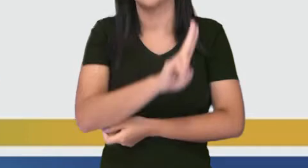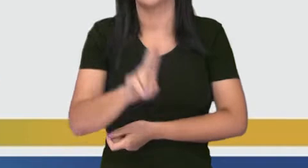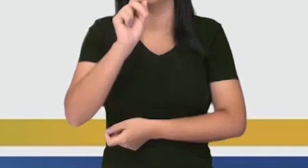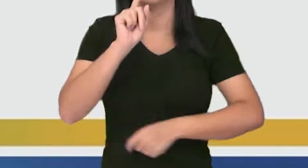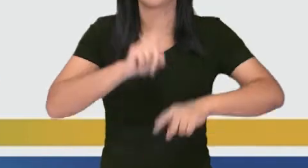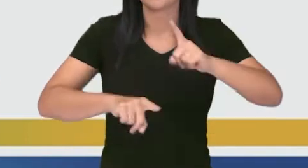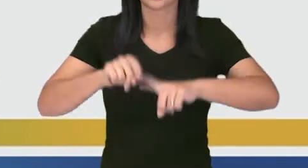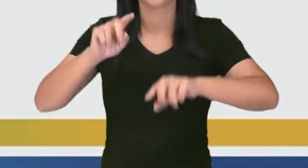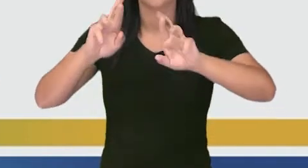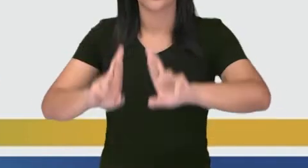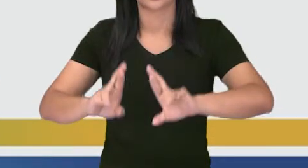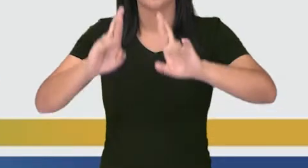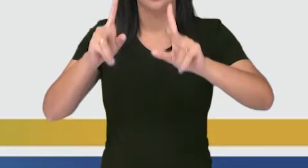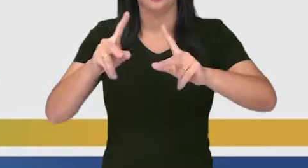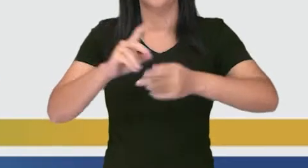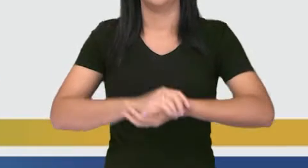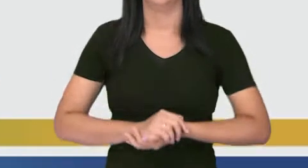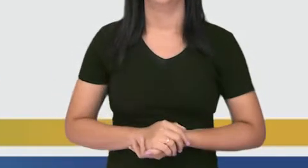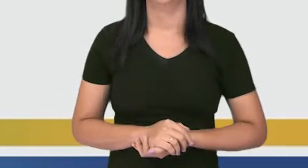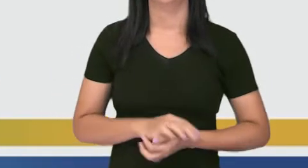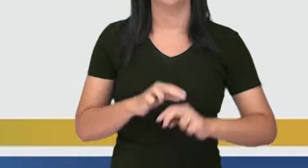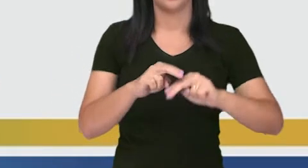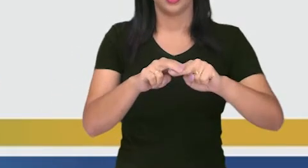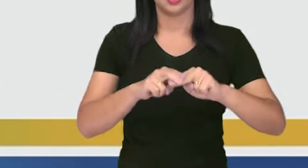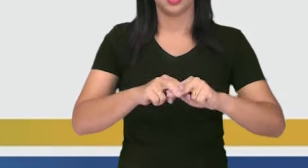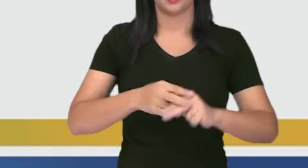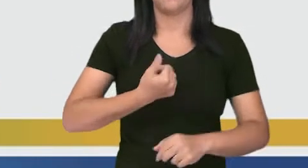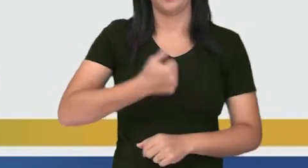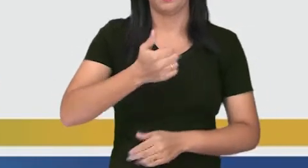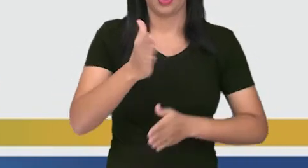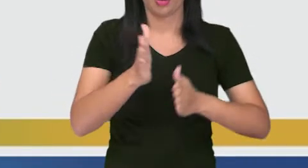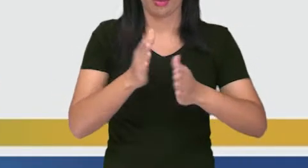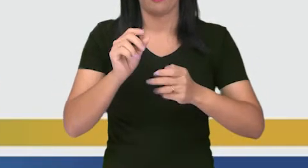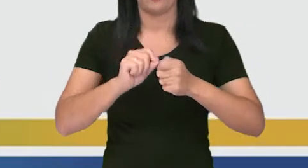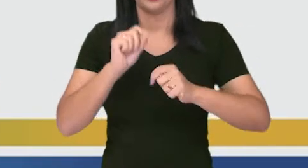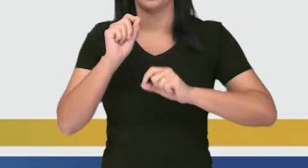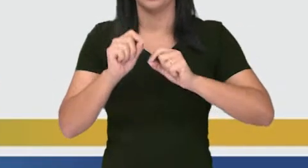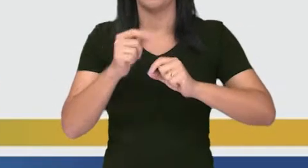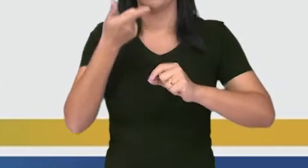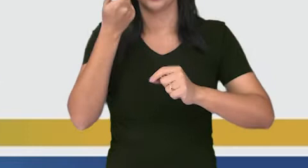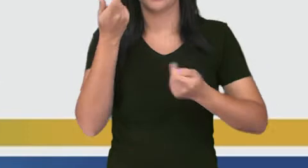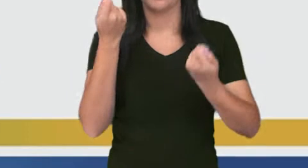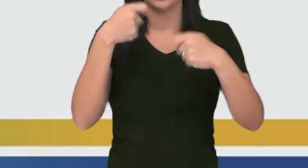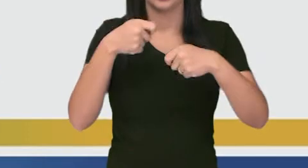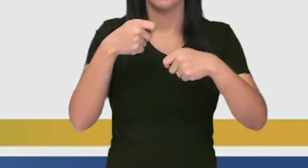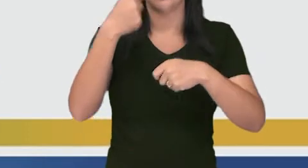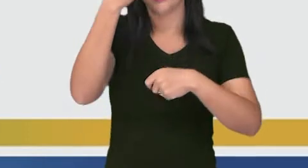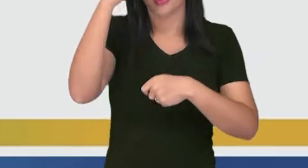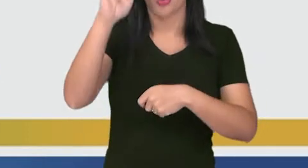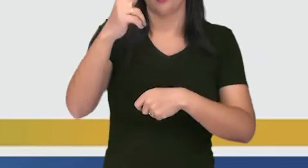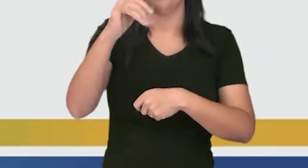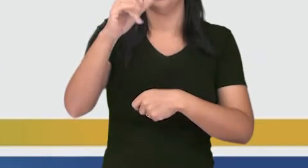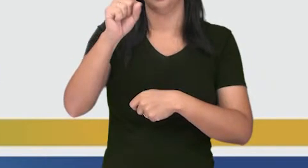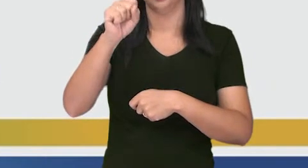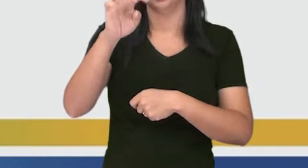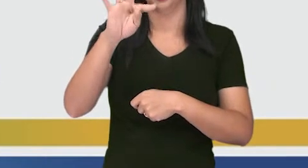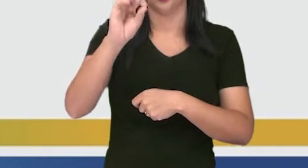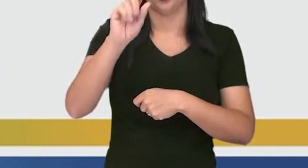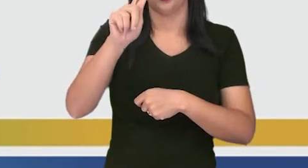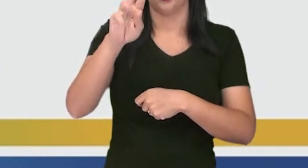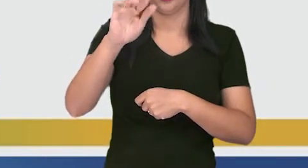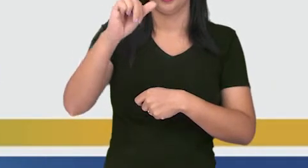usamos uma ferramenta diferente assim o primeiro passo para desenhar um histograma ou